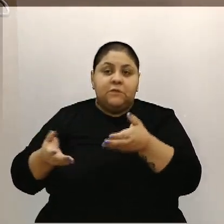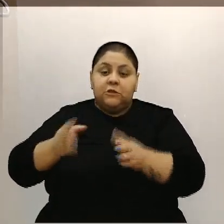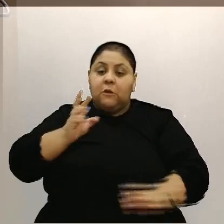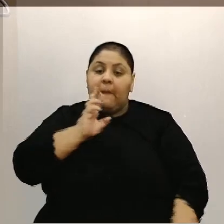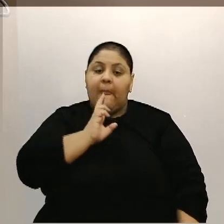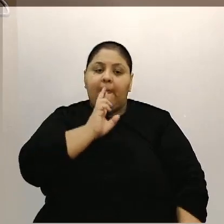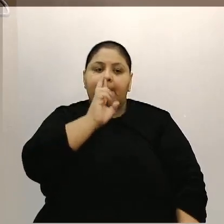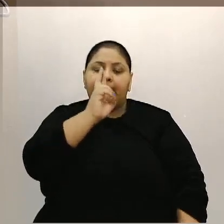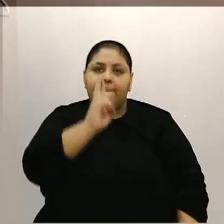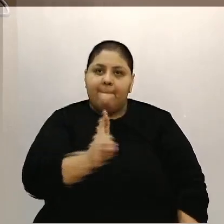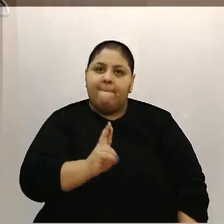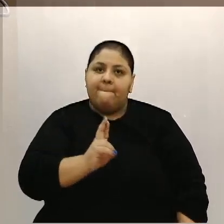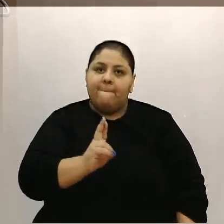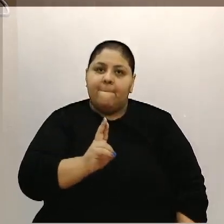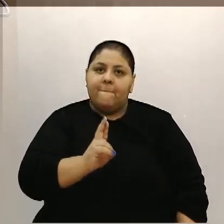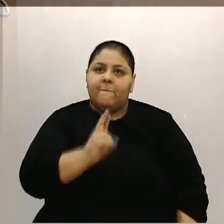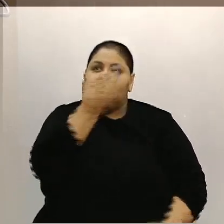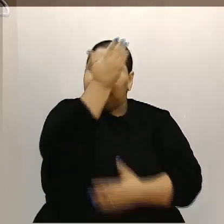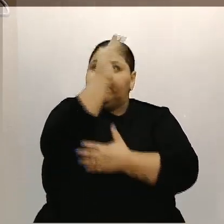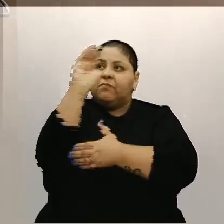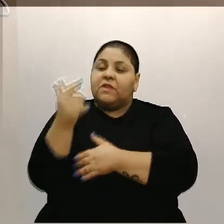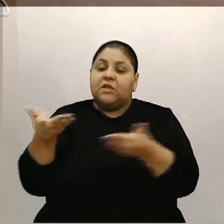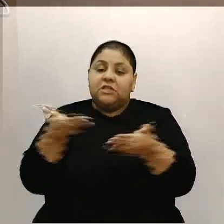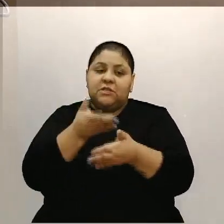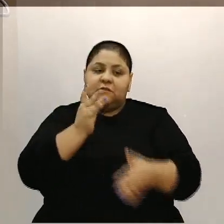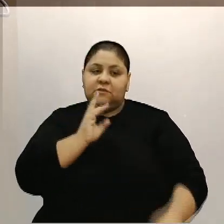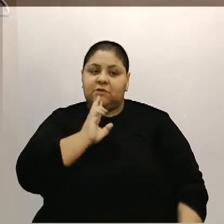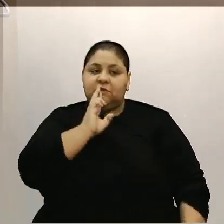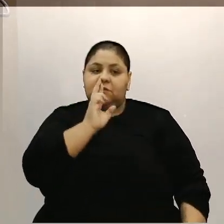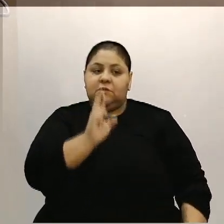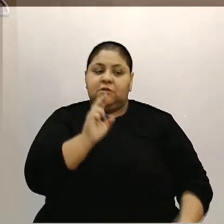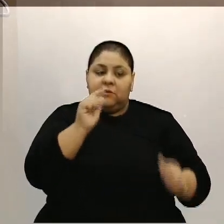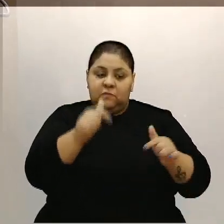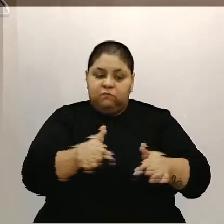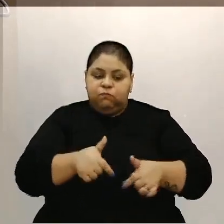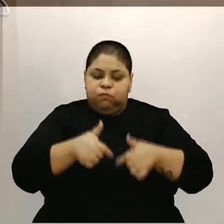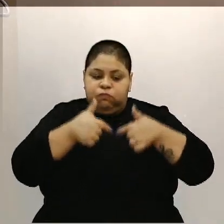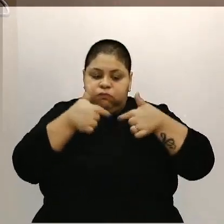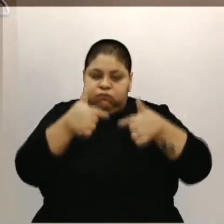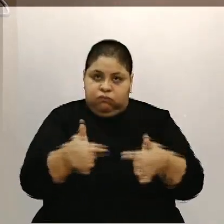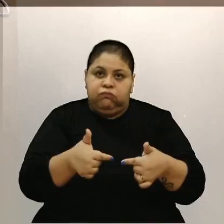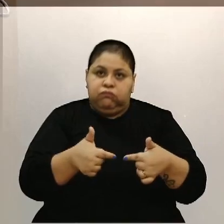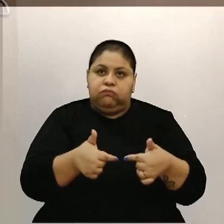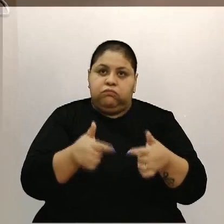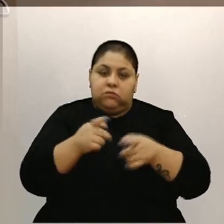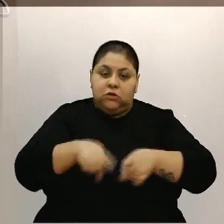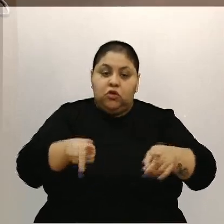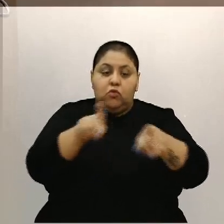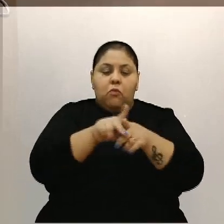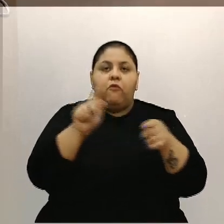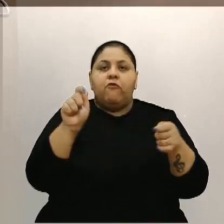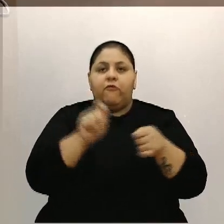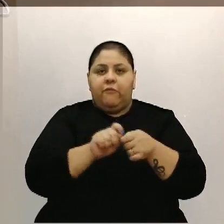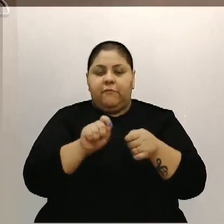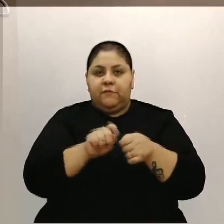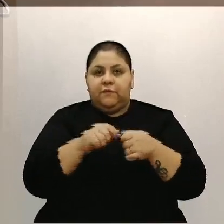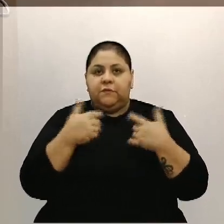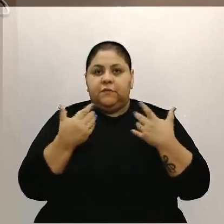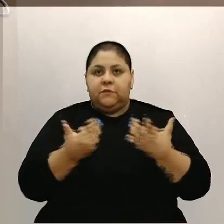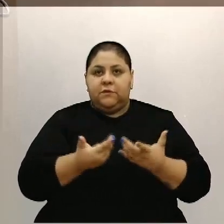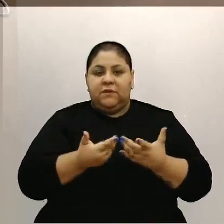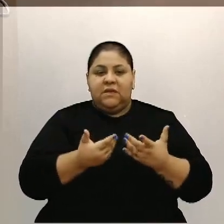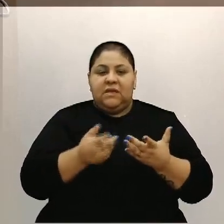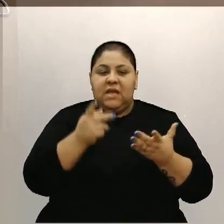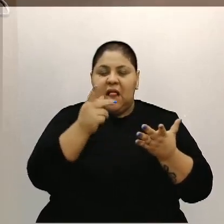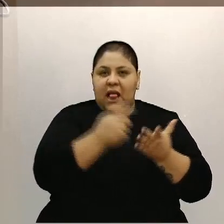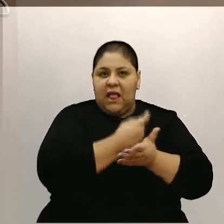resposta. O meio ambiente já respondeu pelas ações, pelas atitudes que o povo faz errada